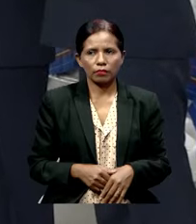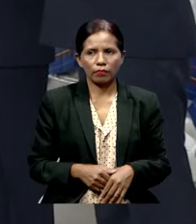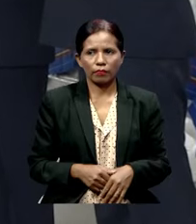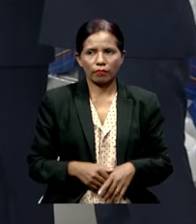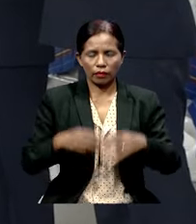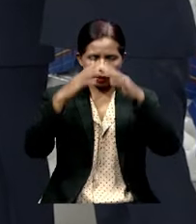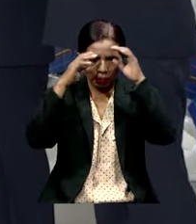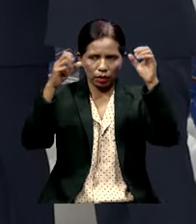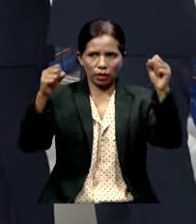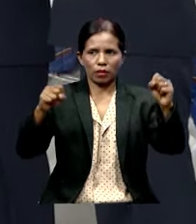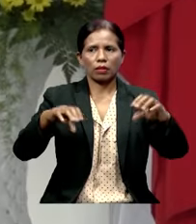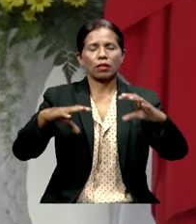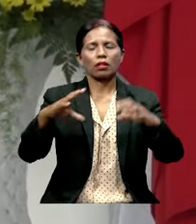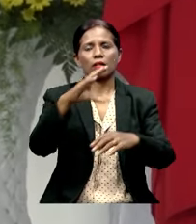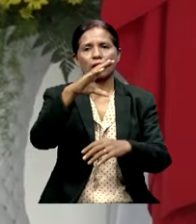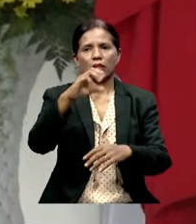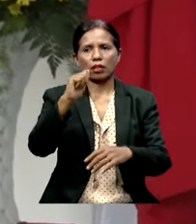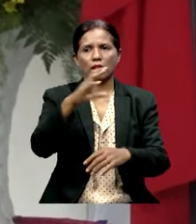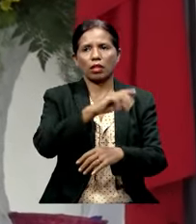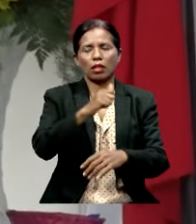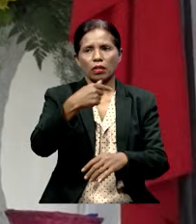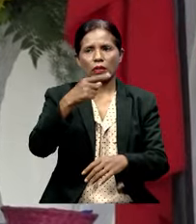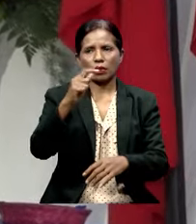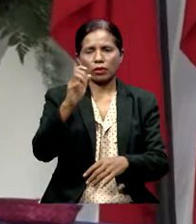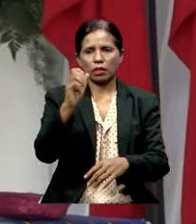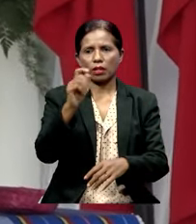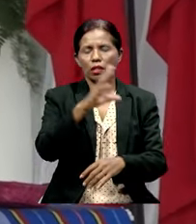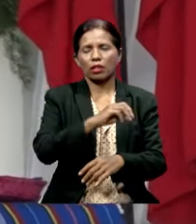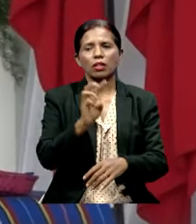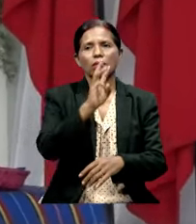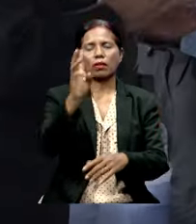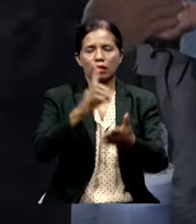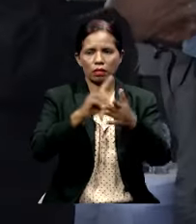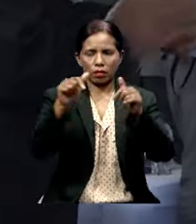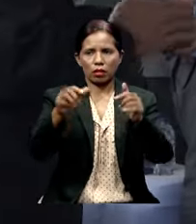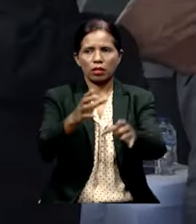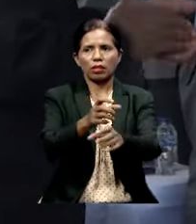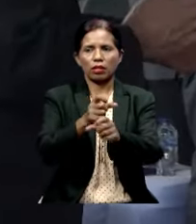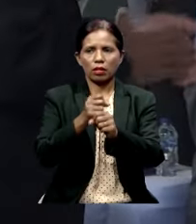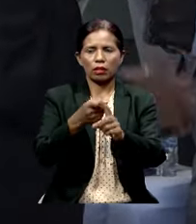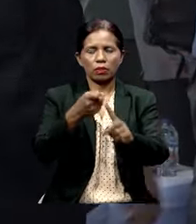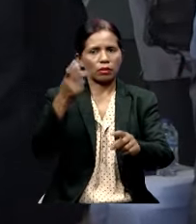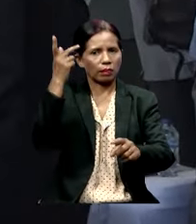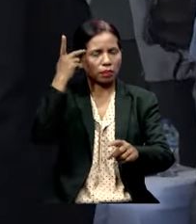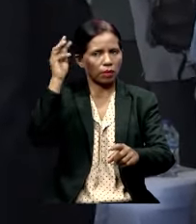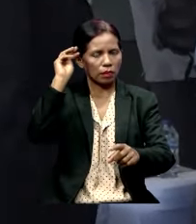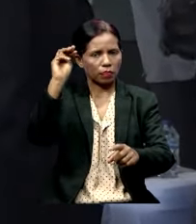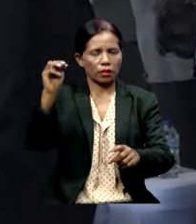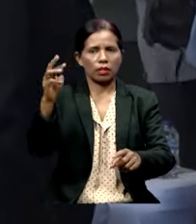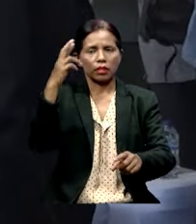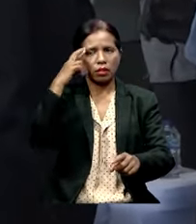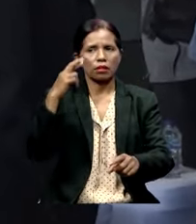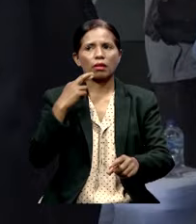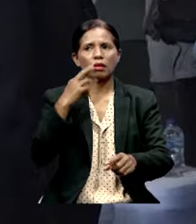Presidente de FON, Comissão Função Pública, Agostinho Letêncio de Deus, quarta semana, né? Se me posse o primeiro-ministro Cairala Sanana